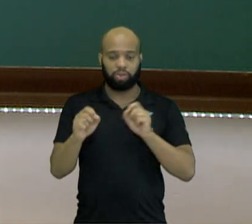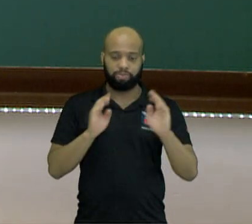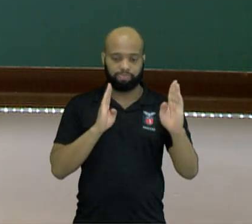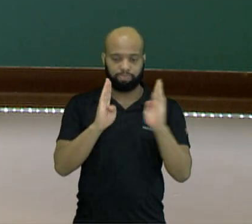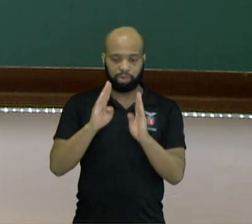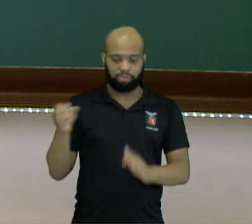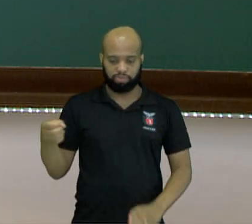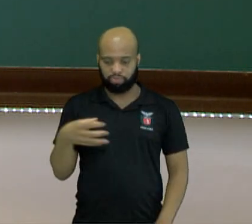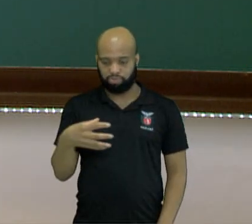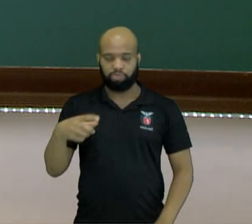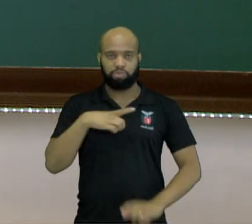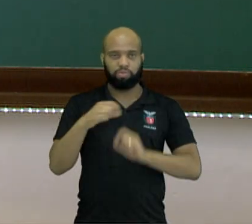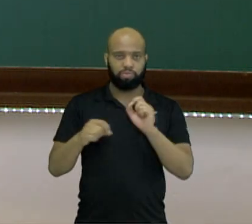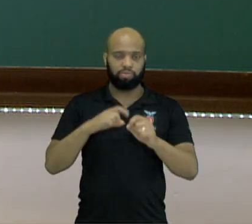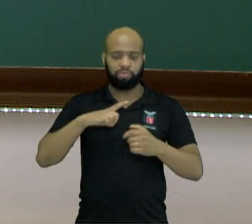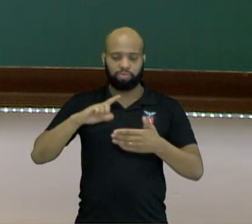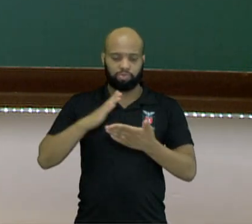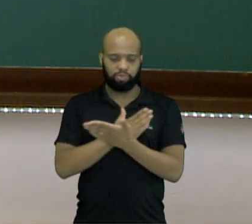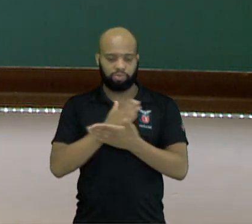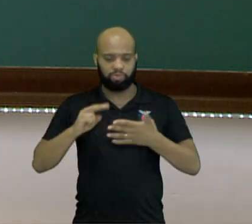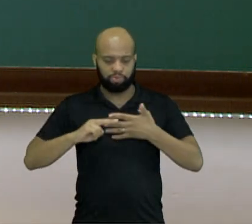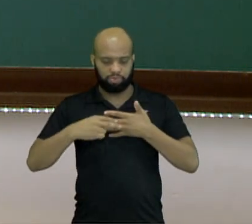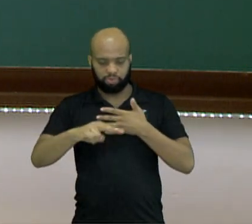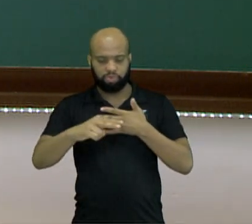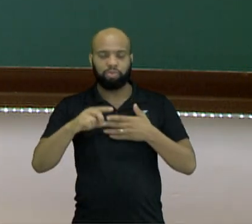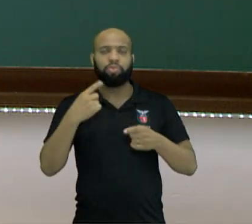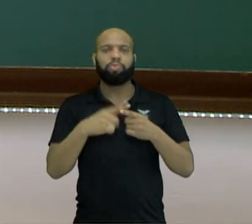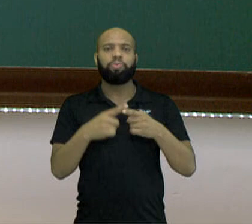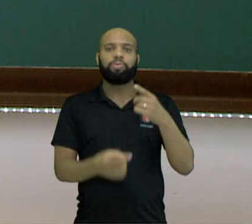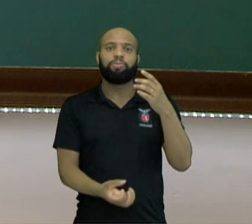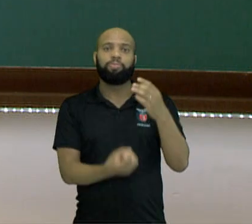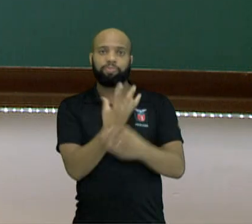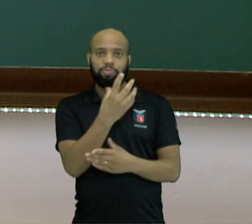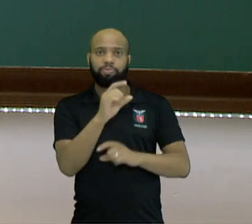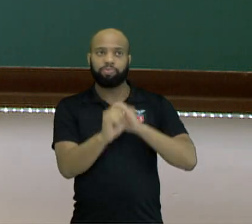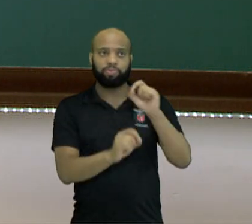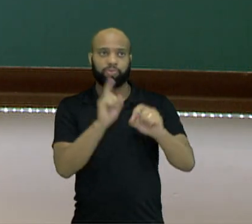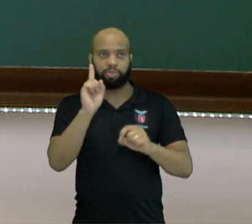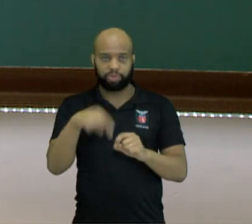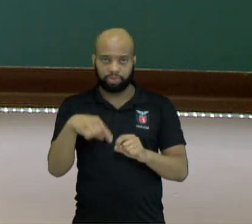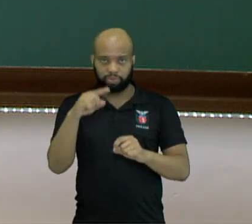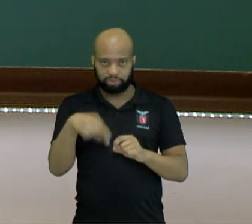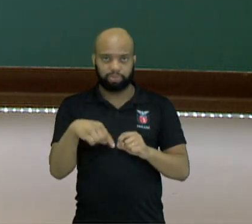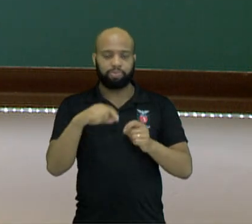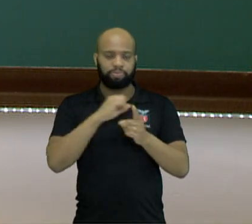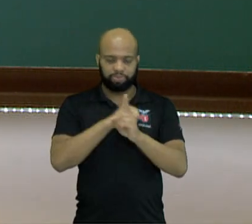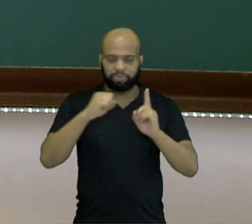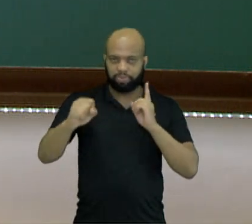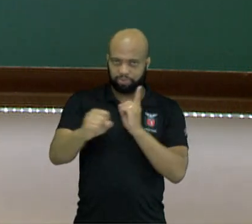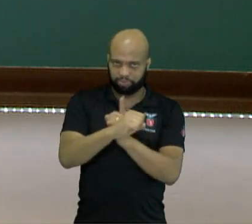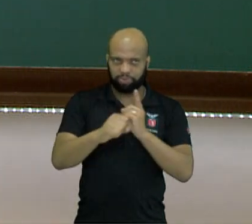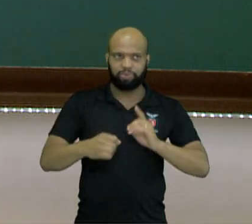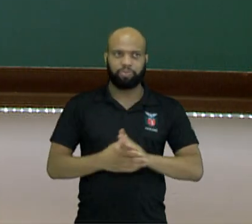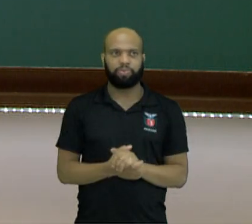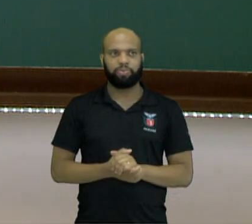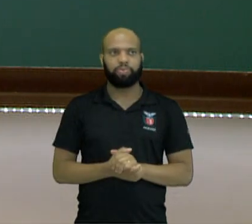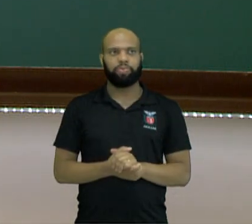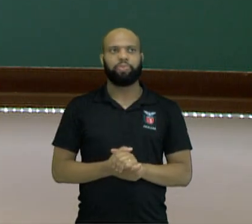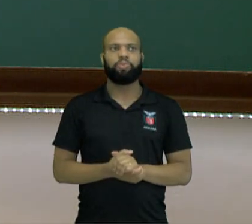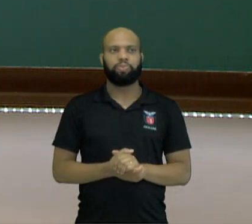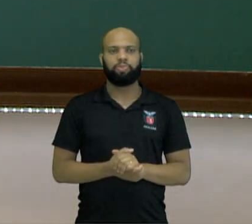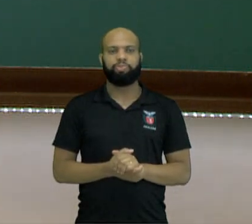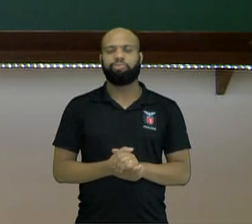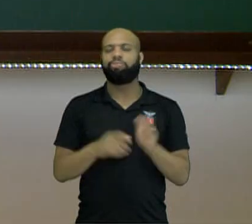suas consequências com o surgimento da Sociologia. Beleza? Vamos lá?